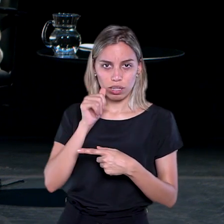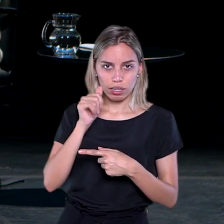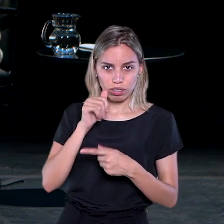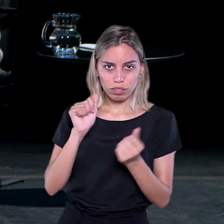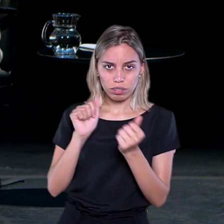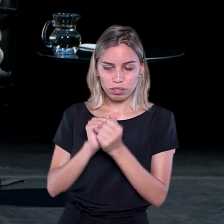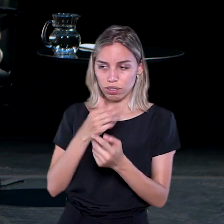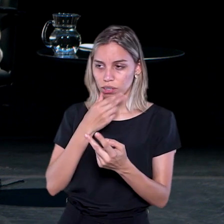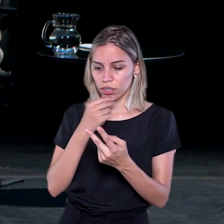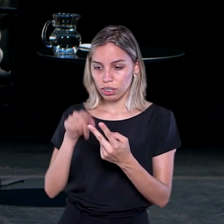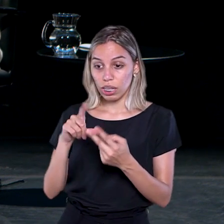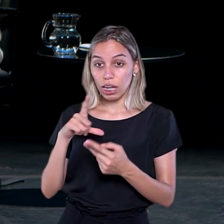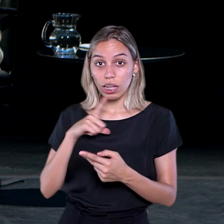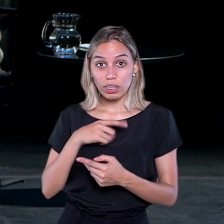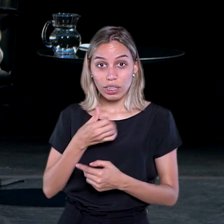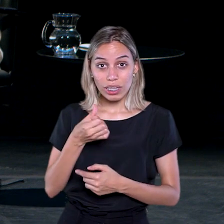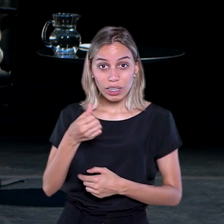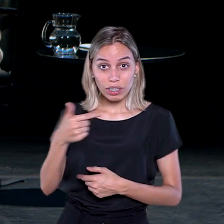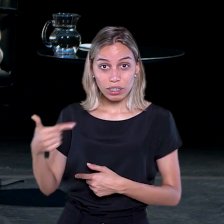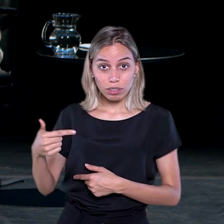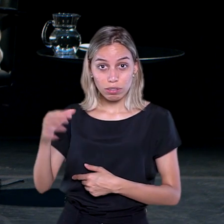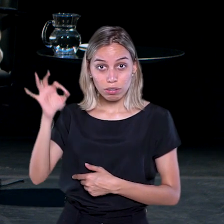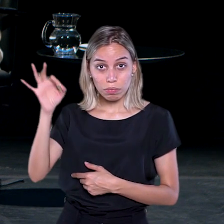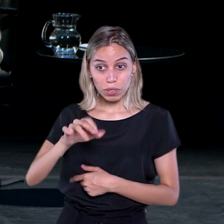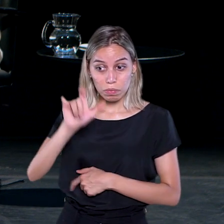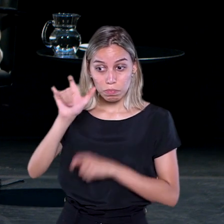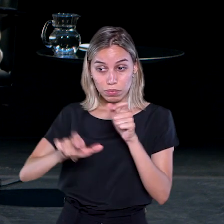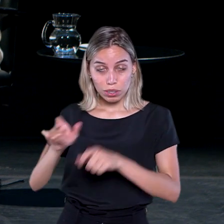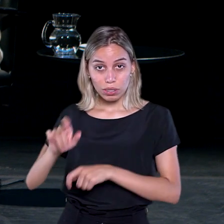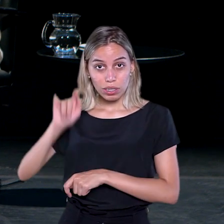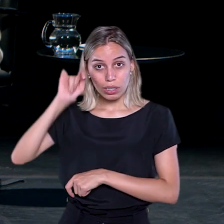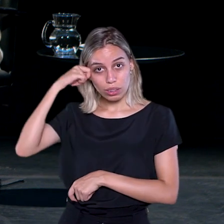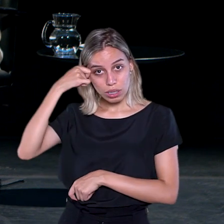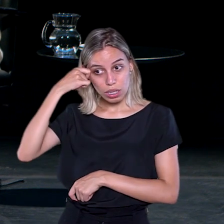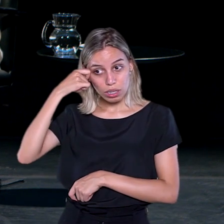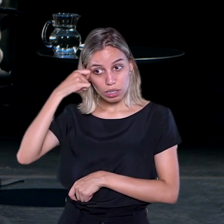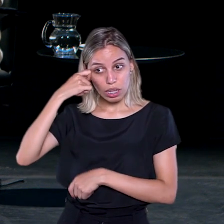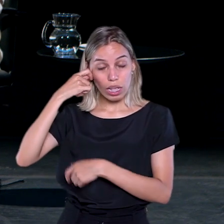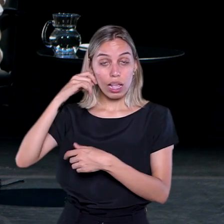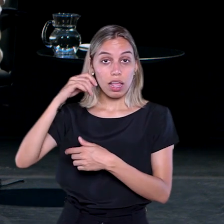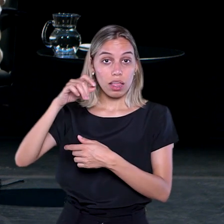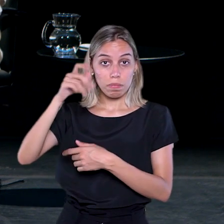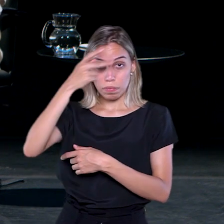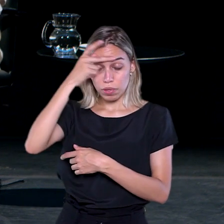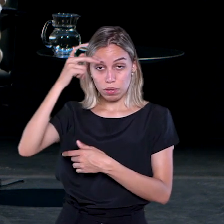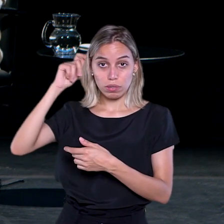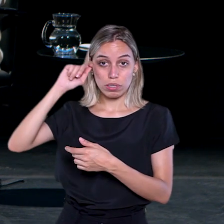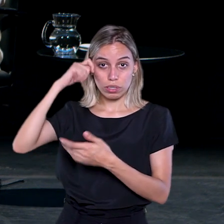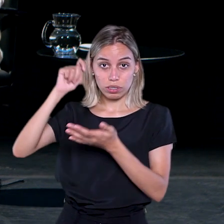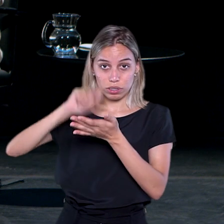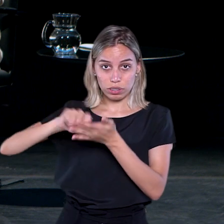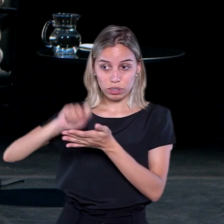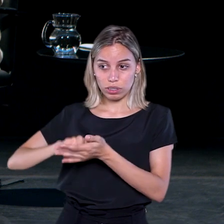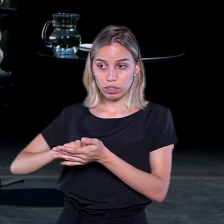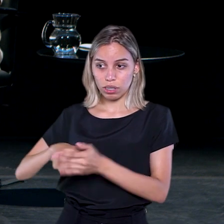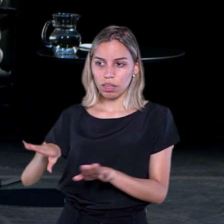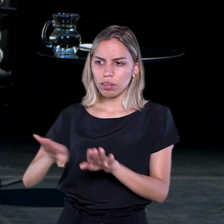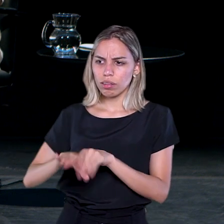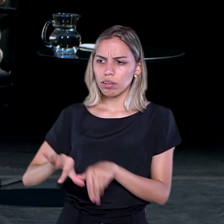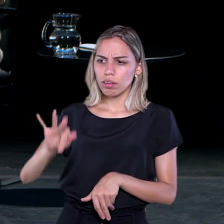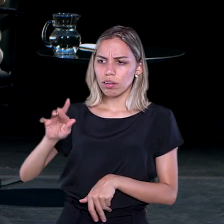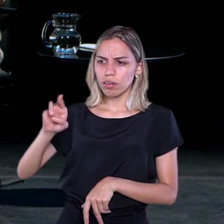estratégias que eu digo que é fundamental, assim, precisa ser foco para nós, pessoas negras, nesses espaços, é a